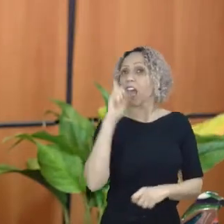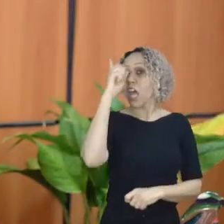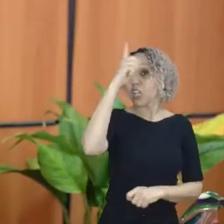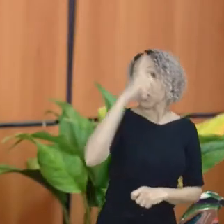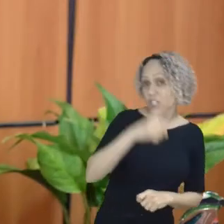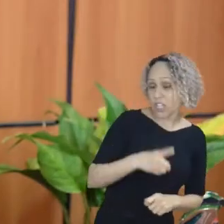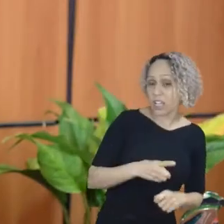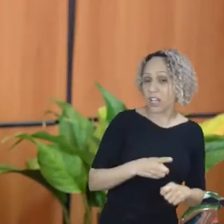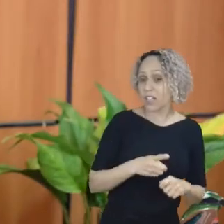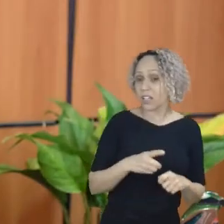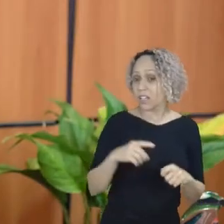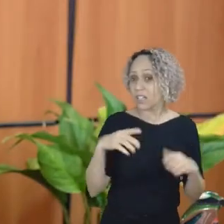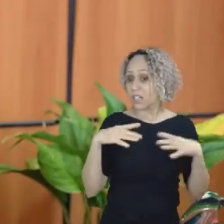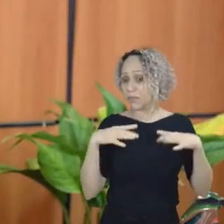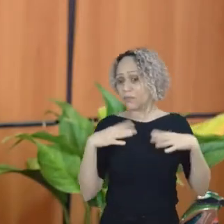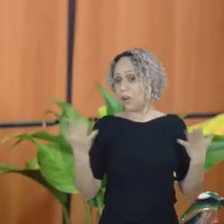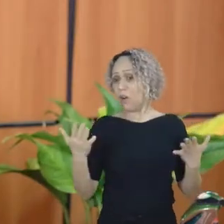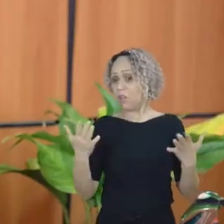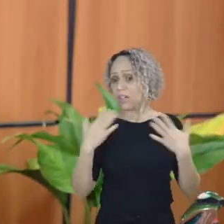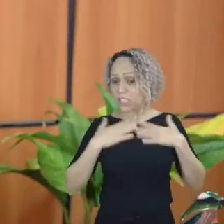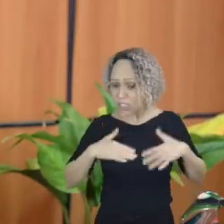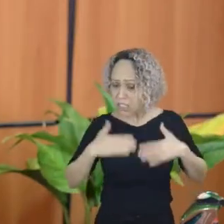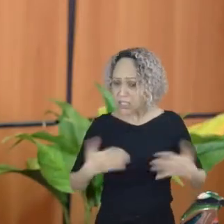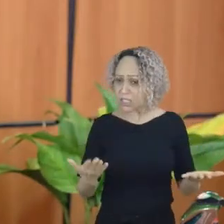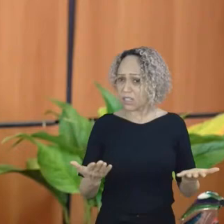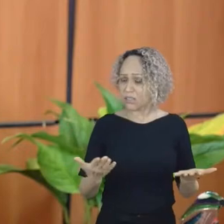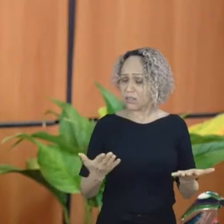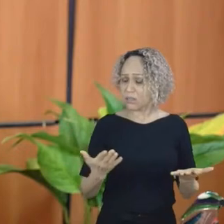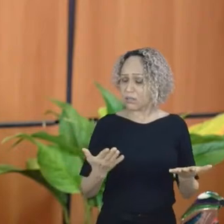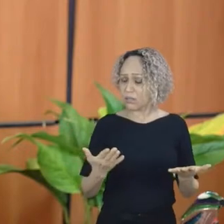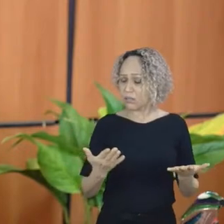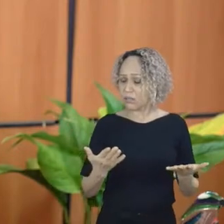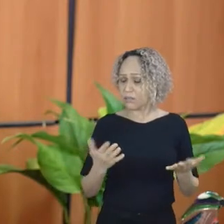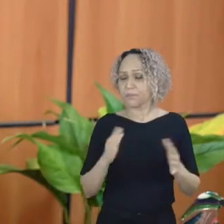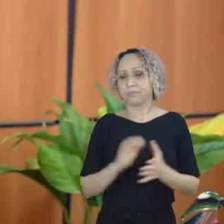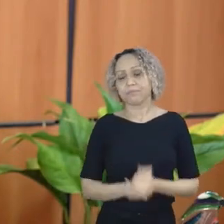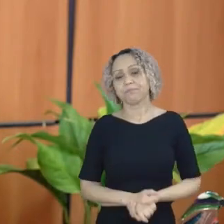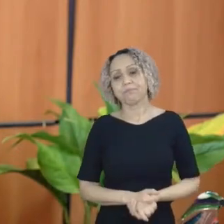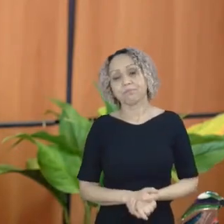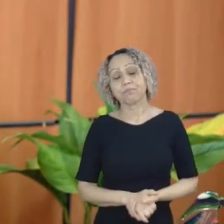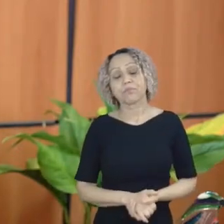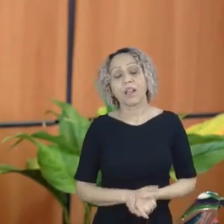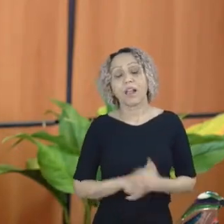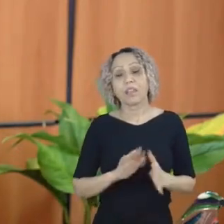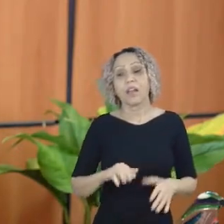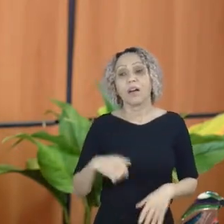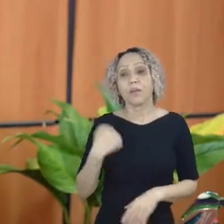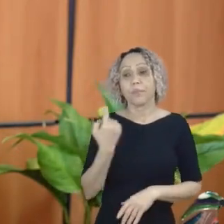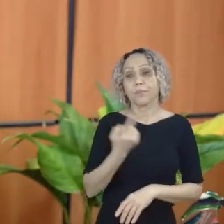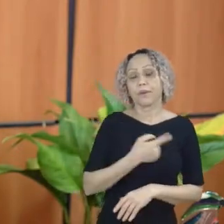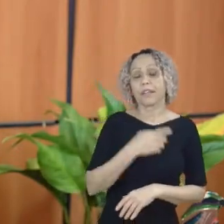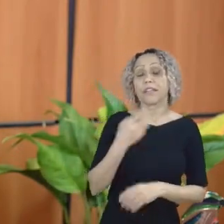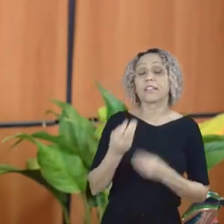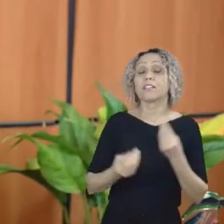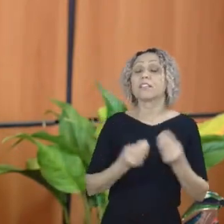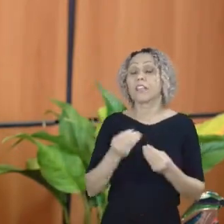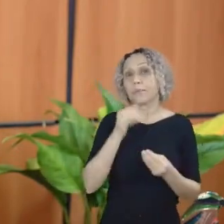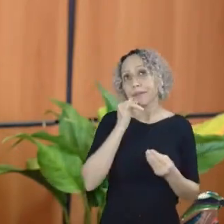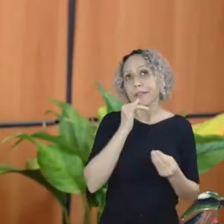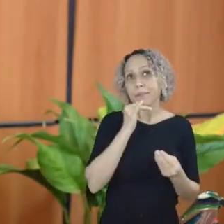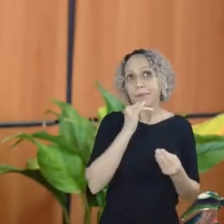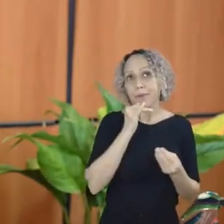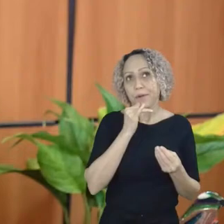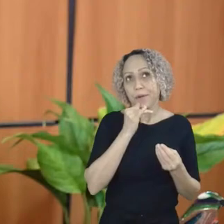oportunidade para mais gente. Por que nós queremos, com a história da evolução tecnológica, da inteligência